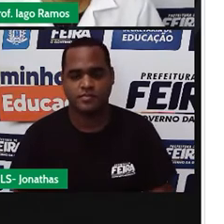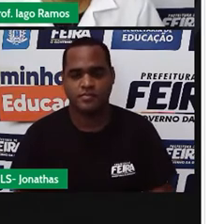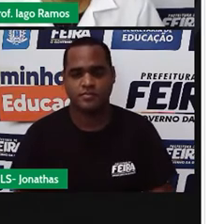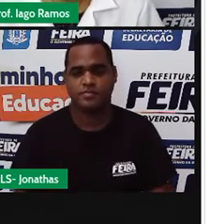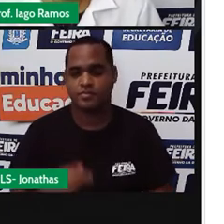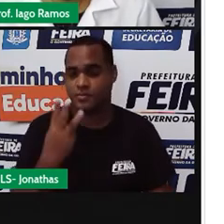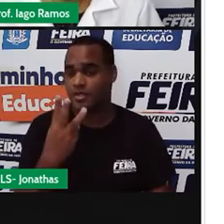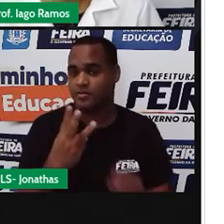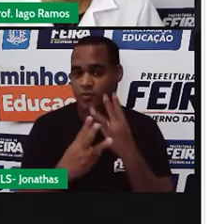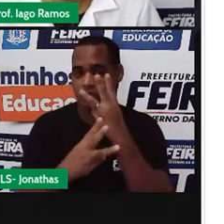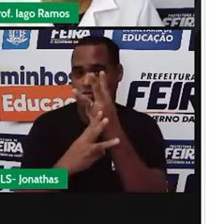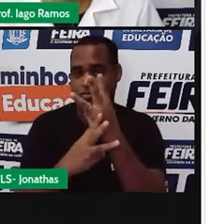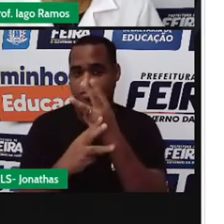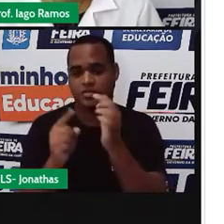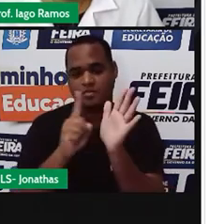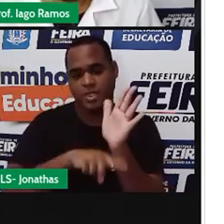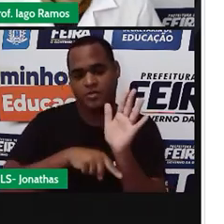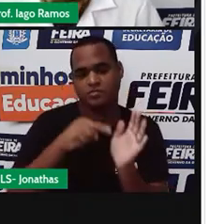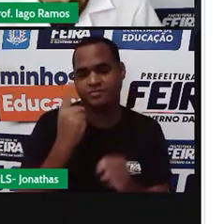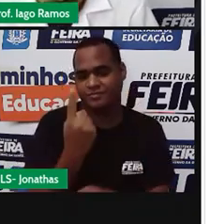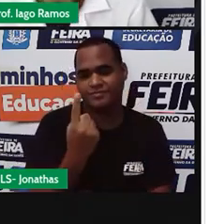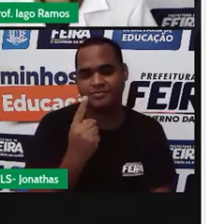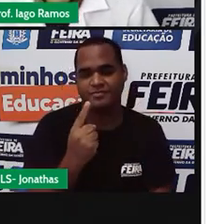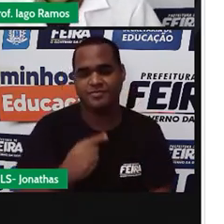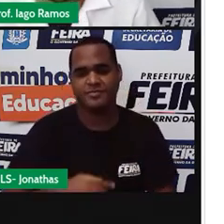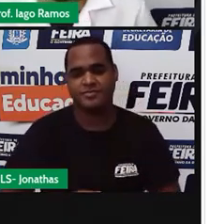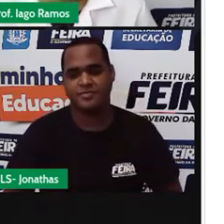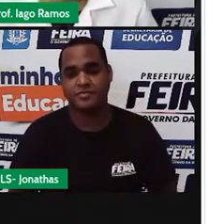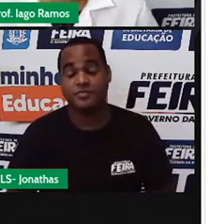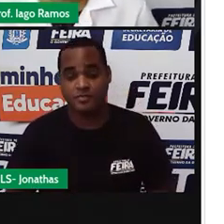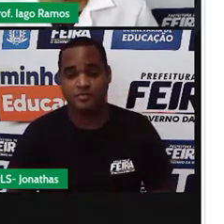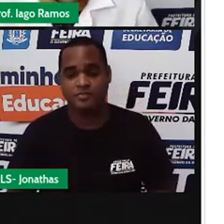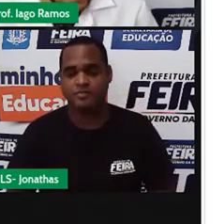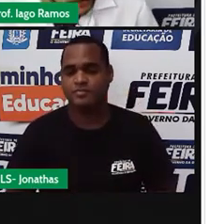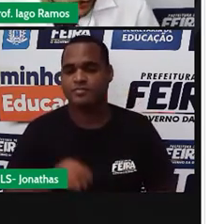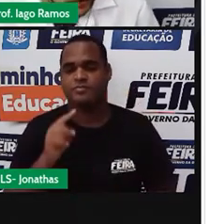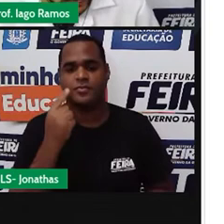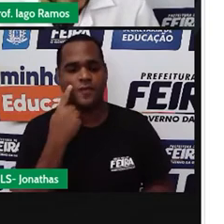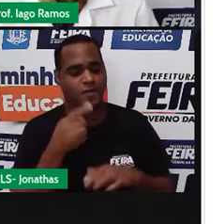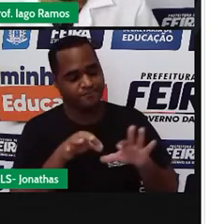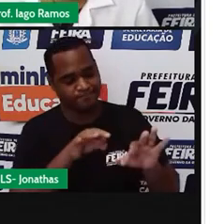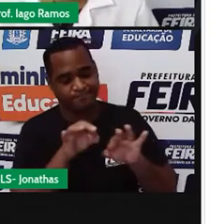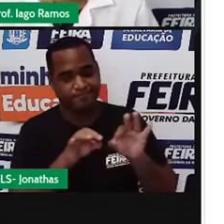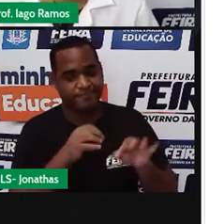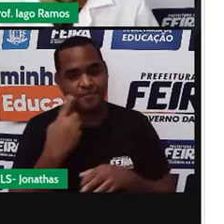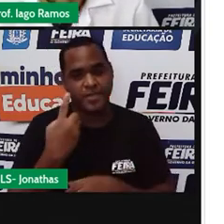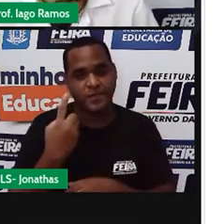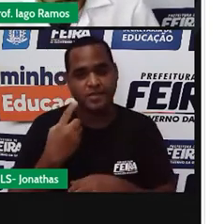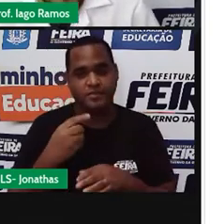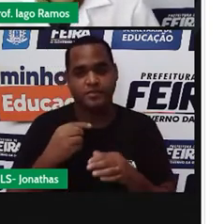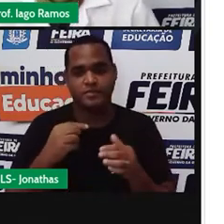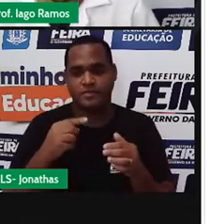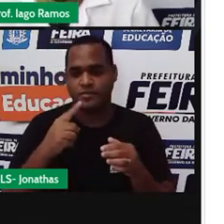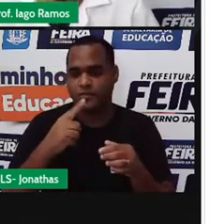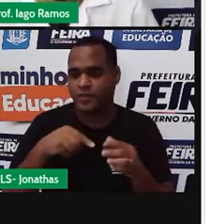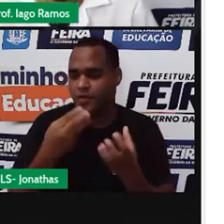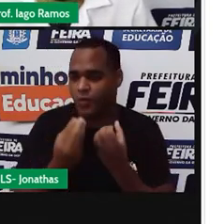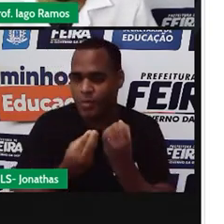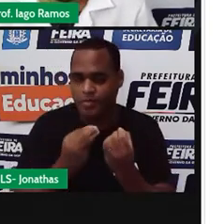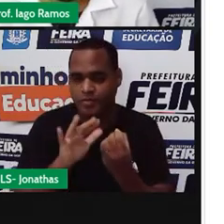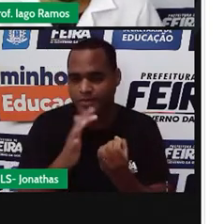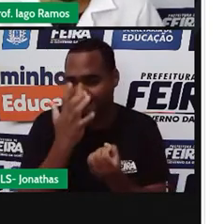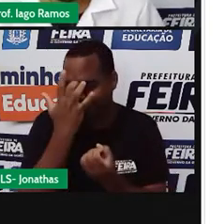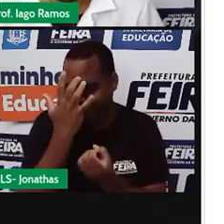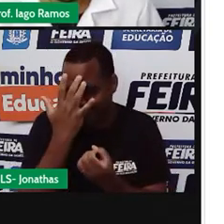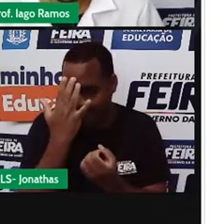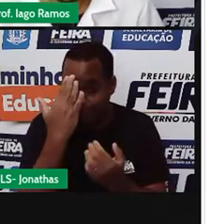3 elevado a 2 menos 1 bom então é isso que a gente vai fazer e para ficar mais fácil eu só